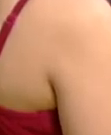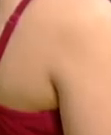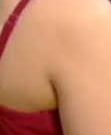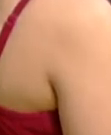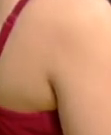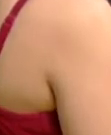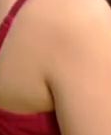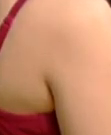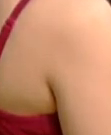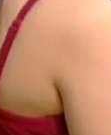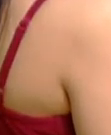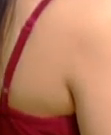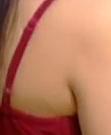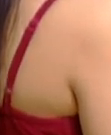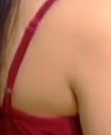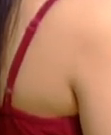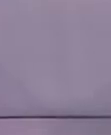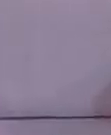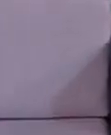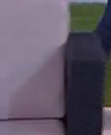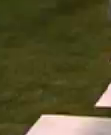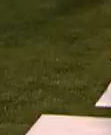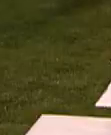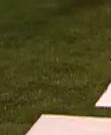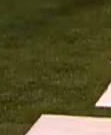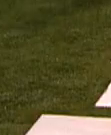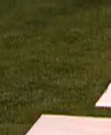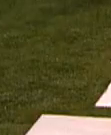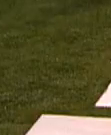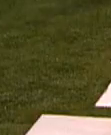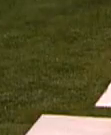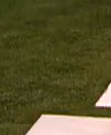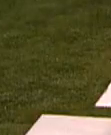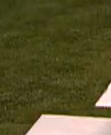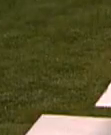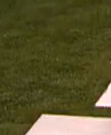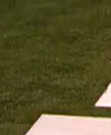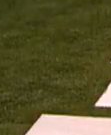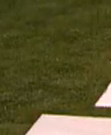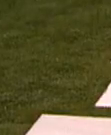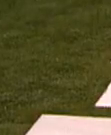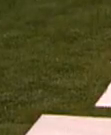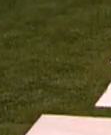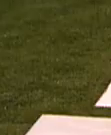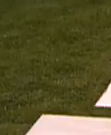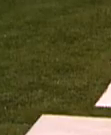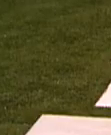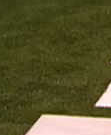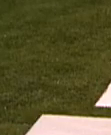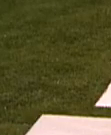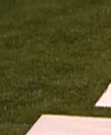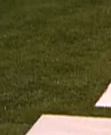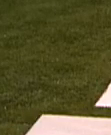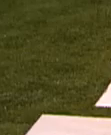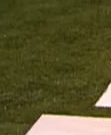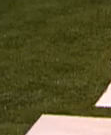Vai dormir para a nossa caminha, está bem? Peraí, dá-lhe isto. Foguetes. Vá, pá, portem-se bem.